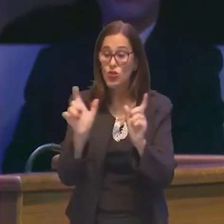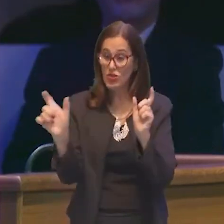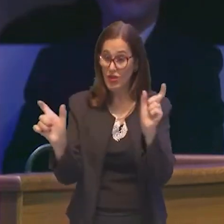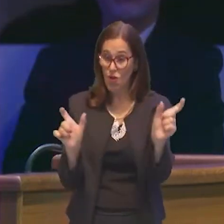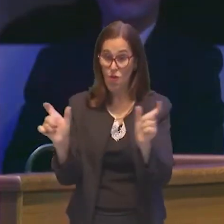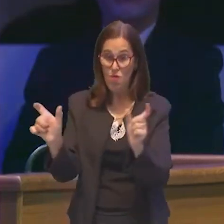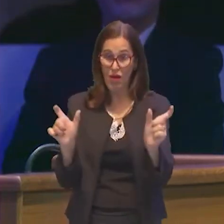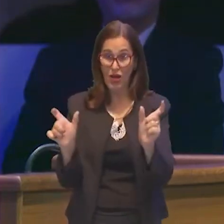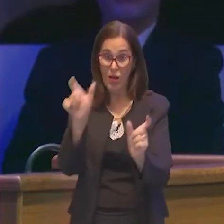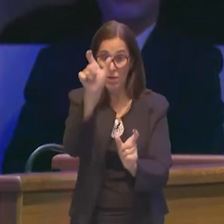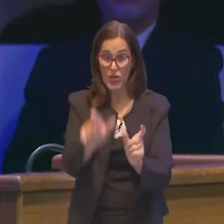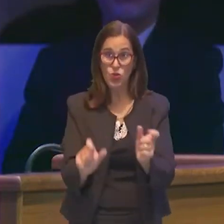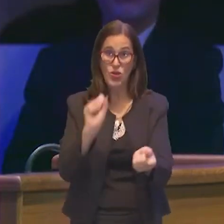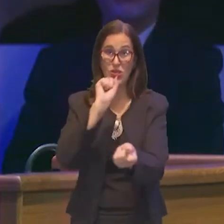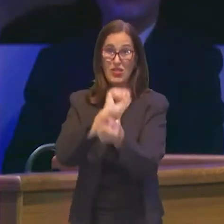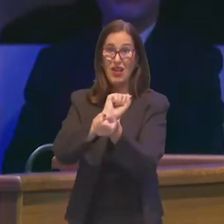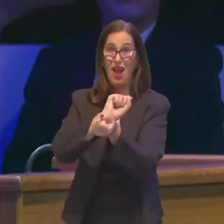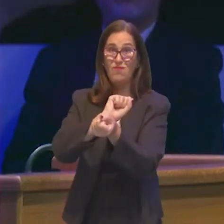escravo.